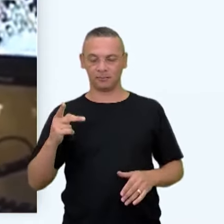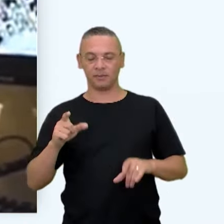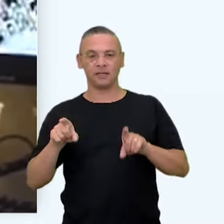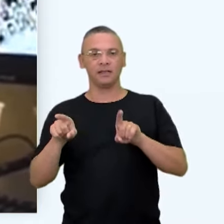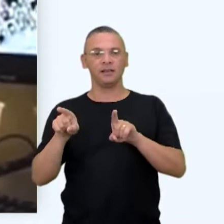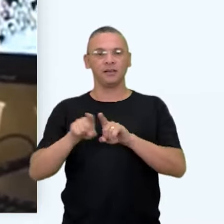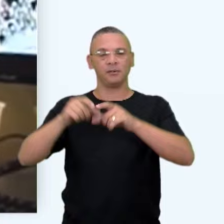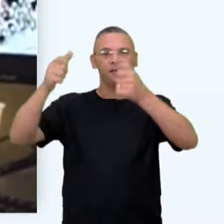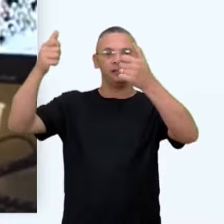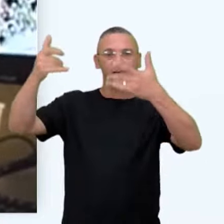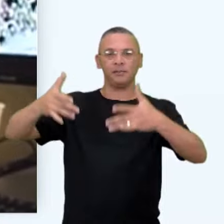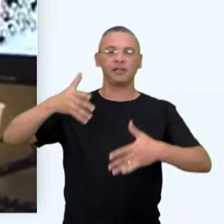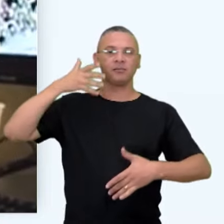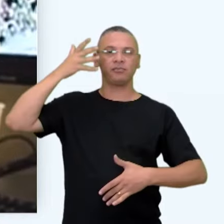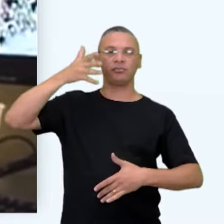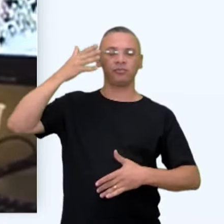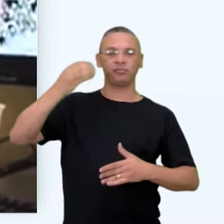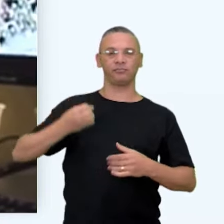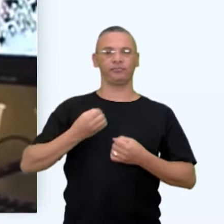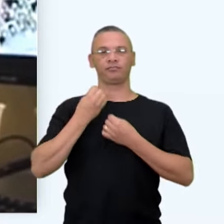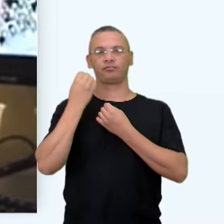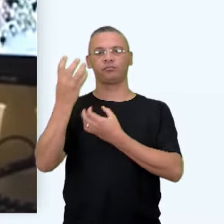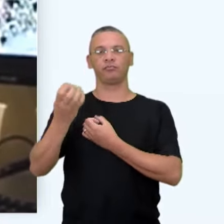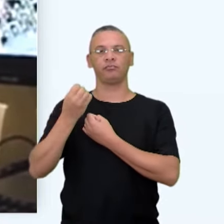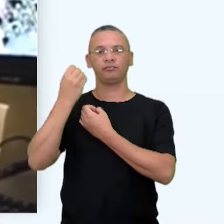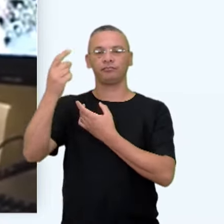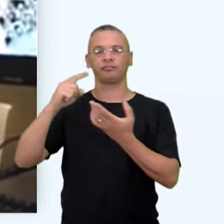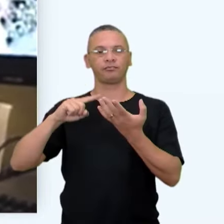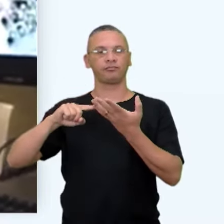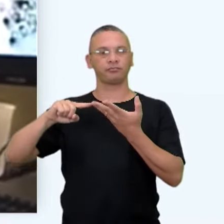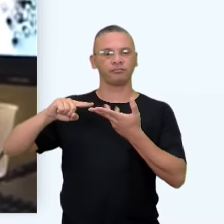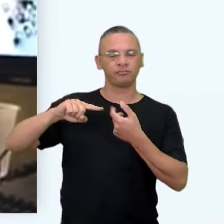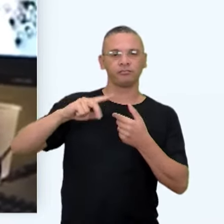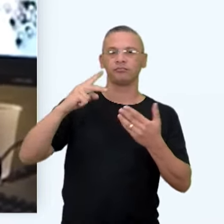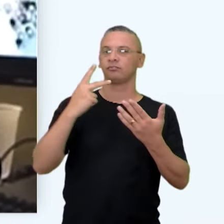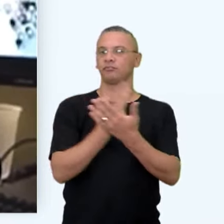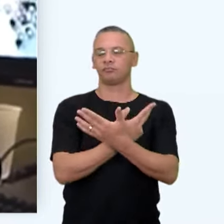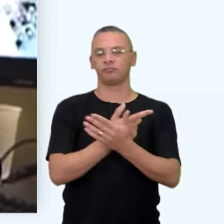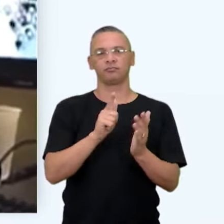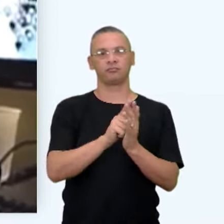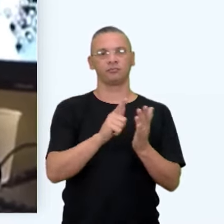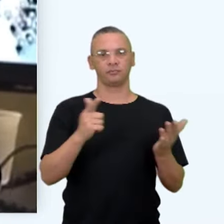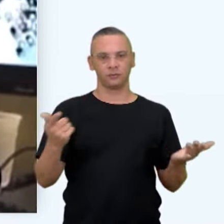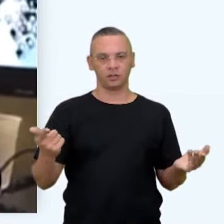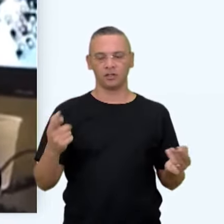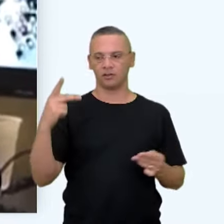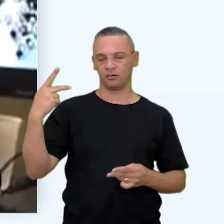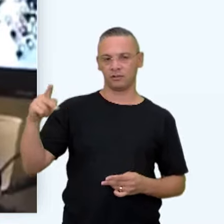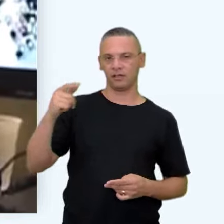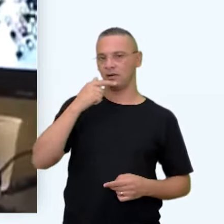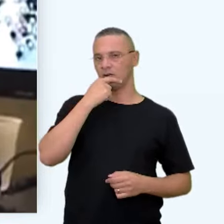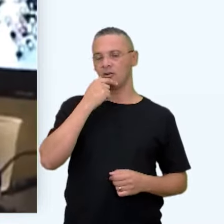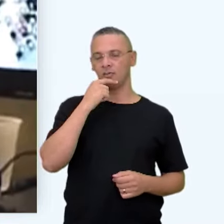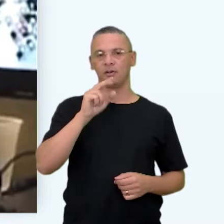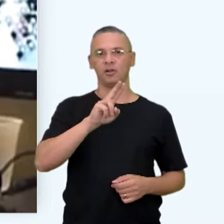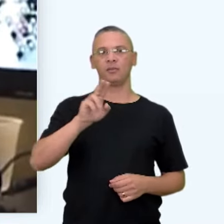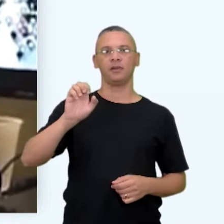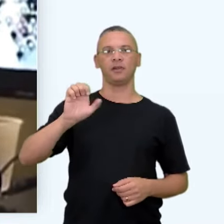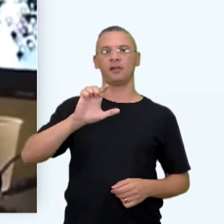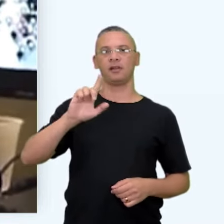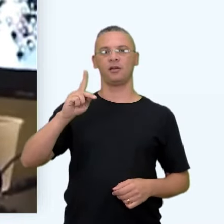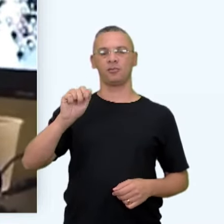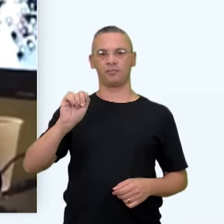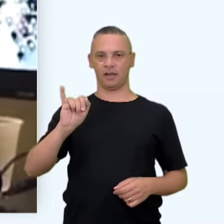Cebriano também mostrou com dados muito dramáticos do que está acontecendo no jornal dele, no El País,